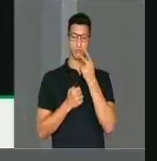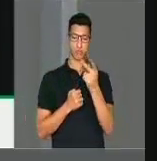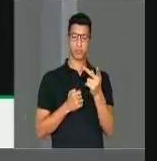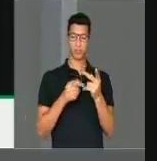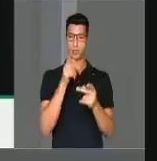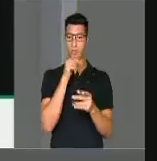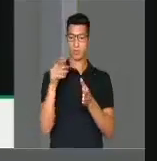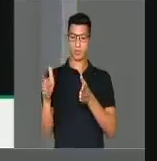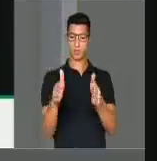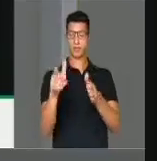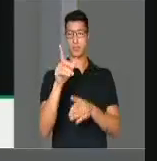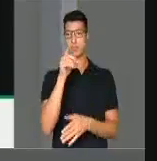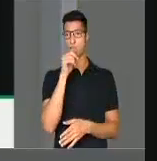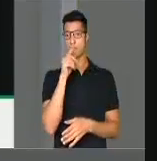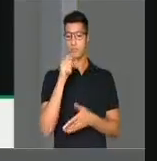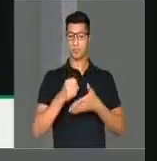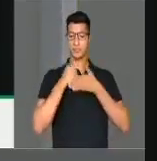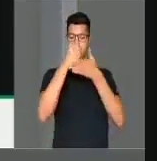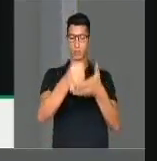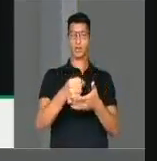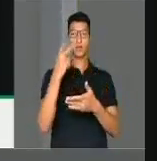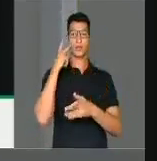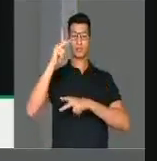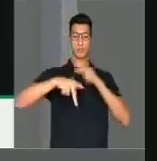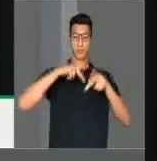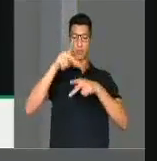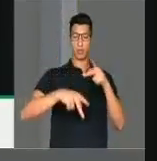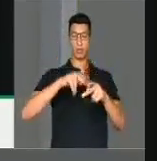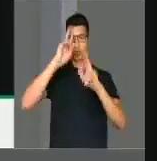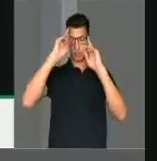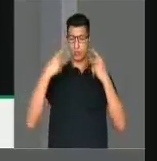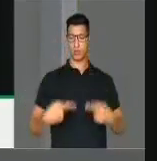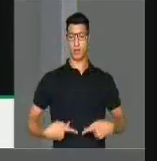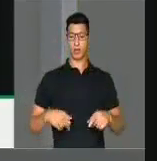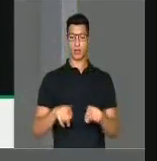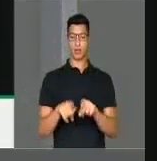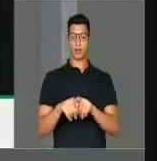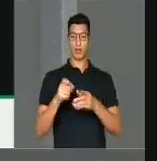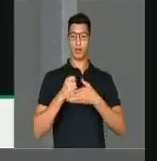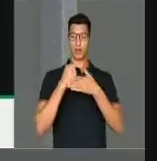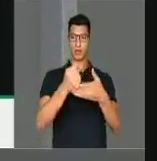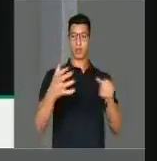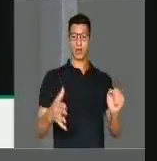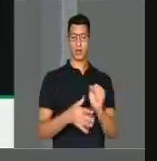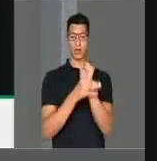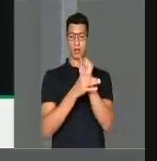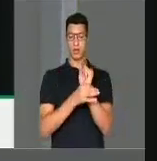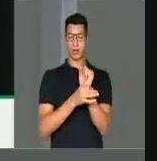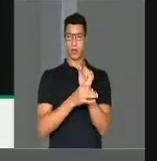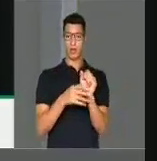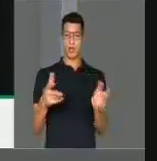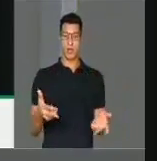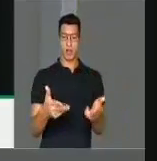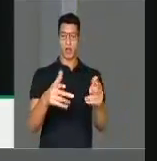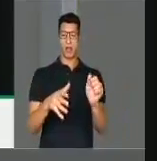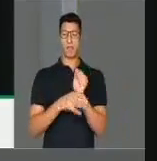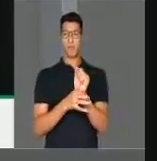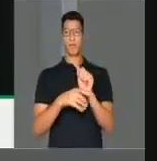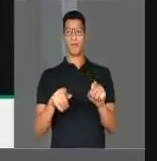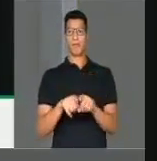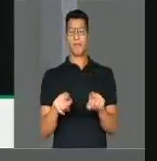somente falar em transportar água, em levar água para a população, para o ser humano, levar água, garantir água para a